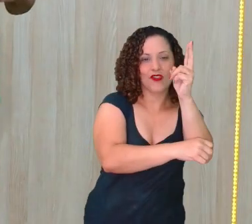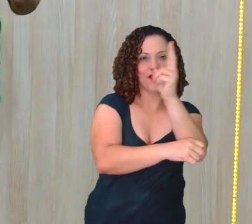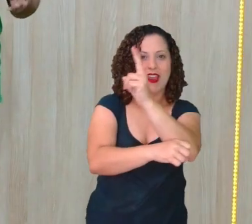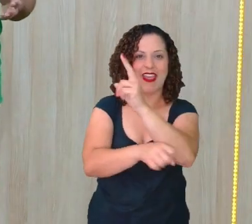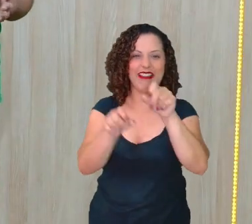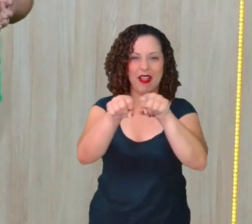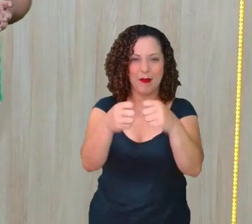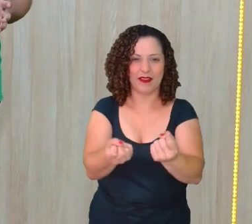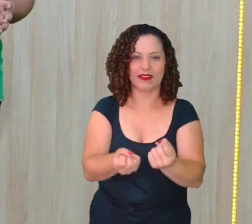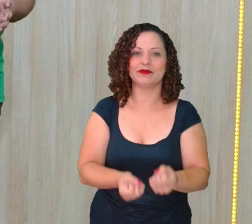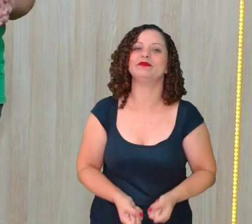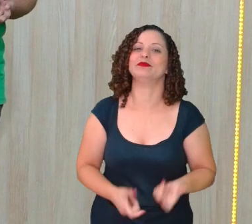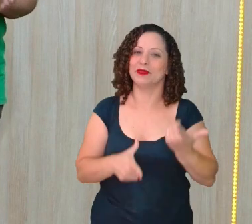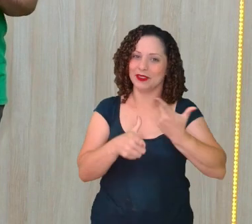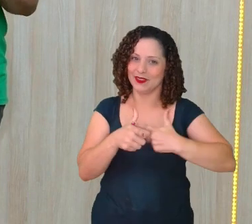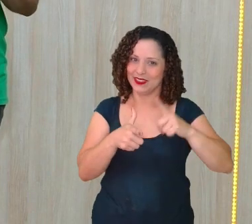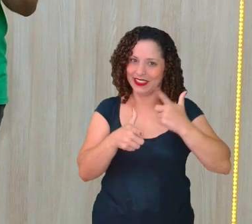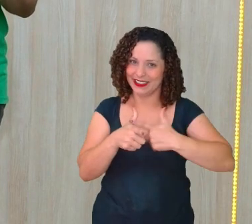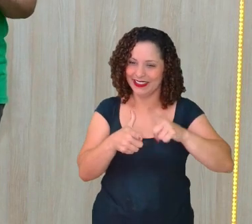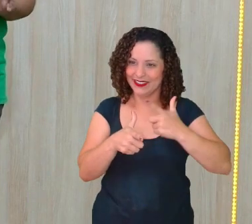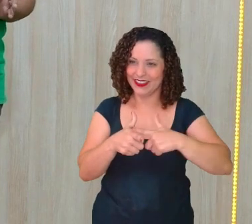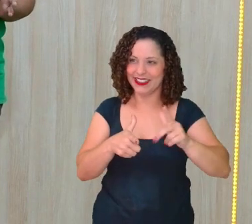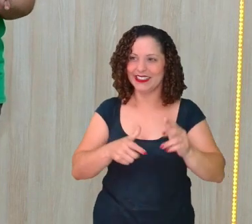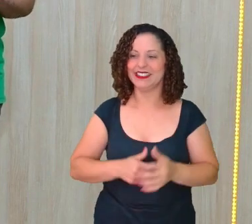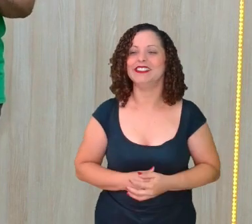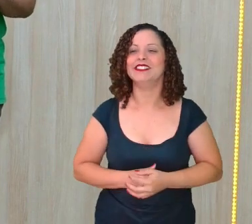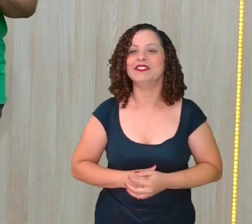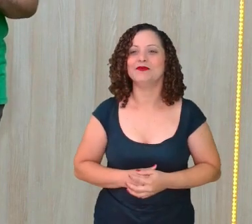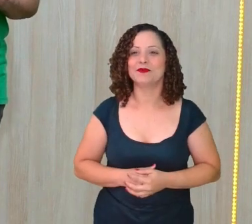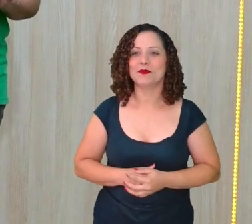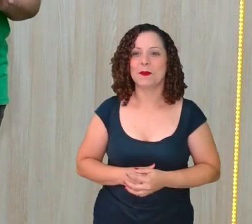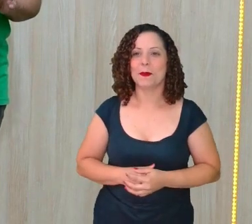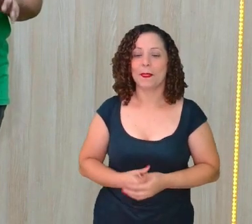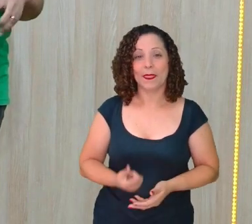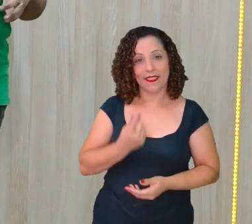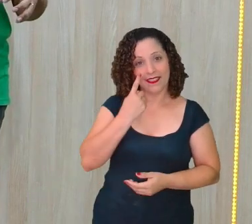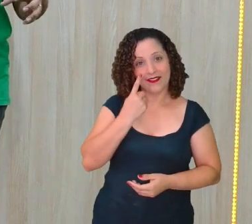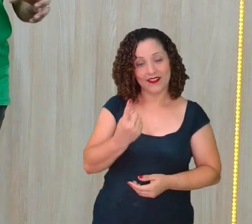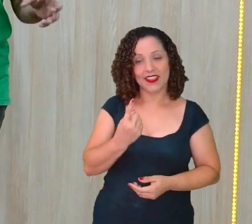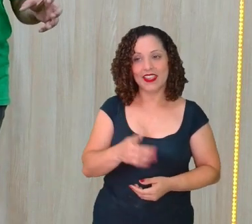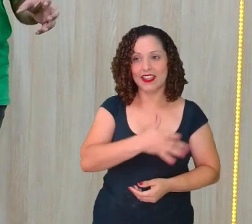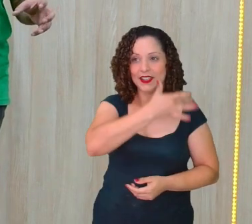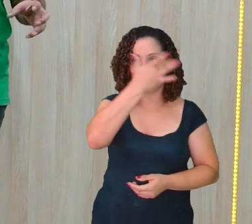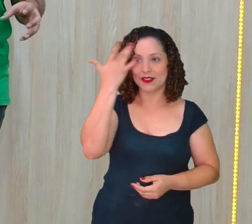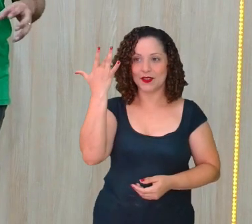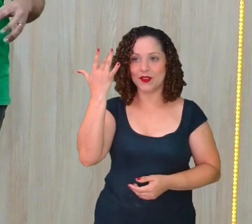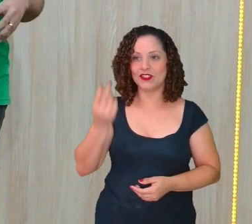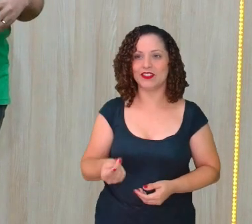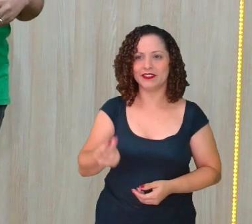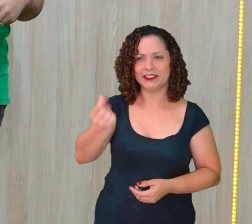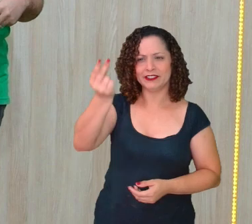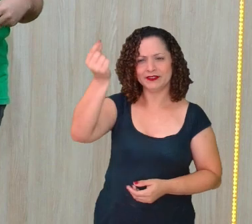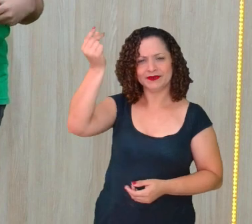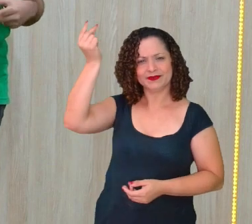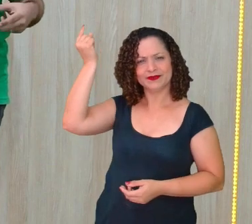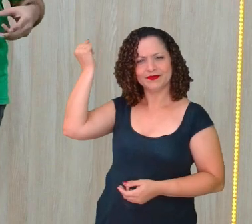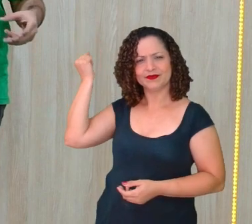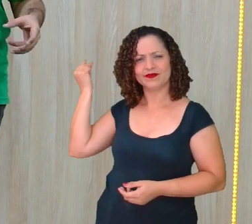Então, ou seja, você vê que o ser humano, ao longo dos anos, a